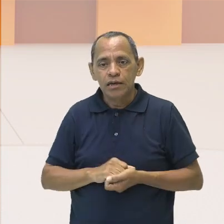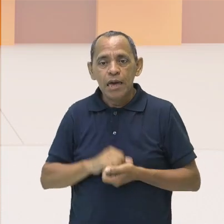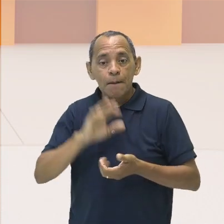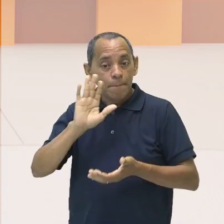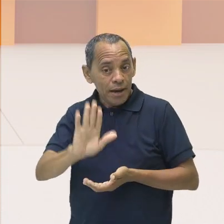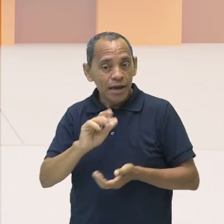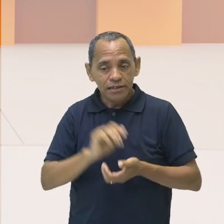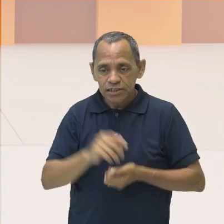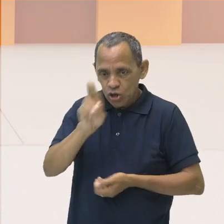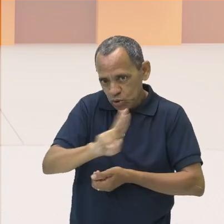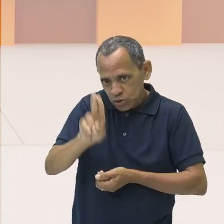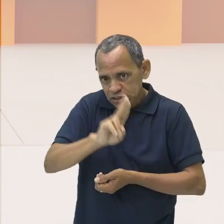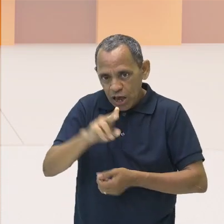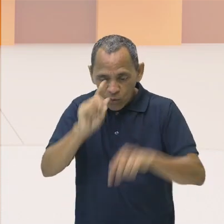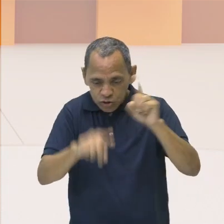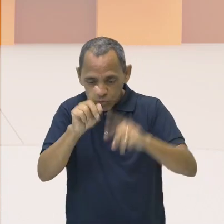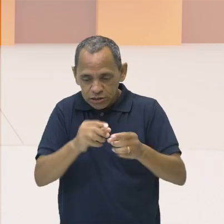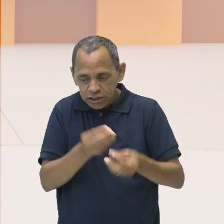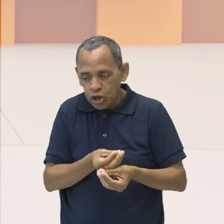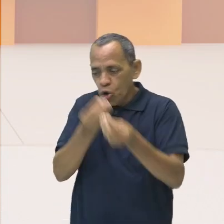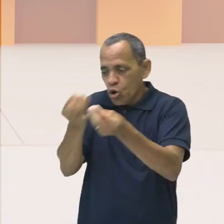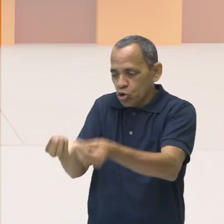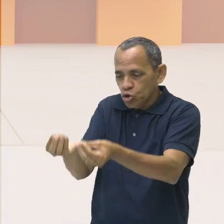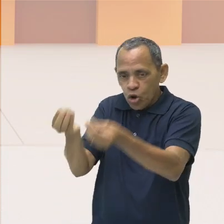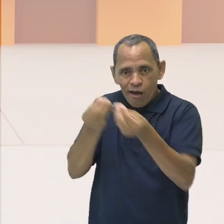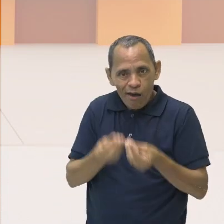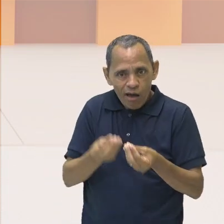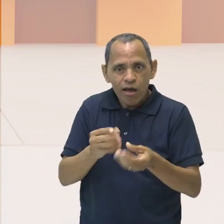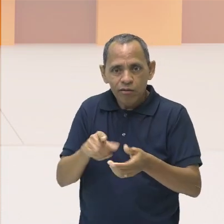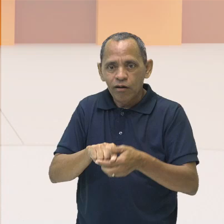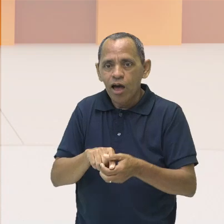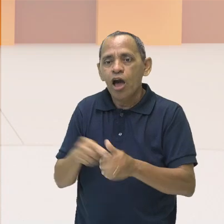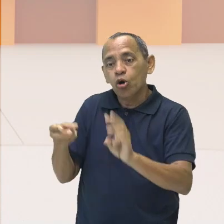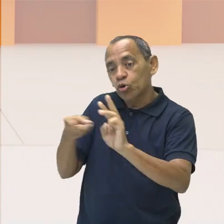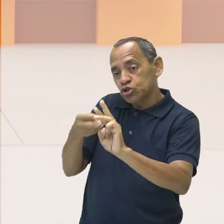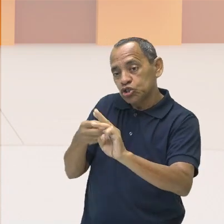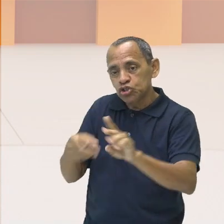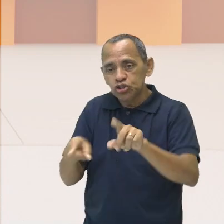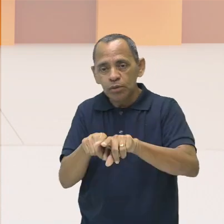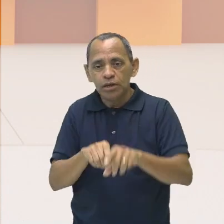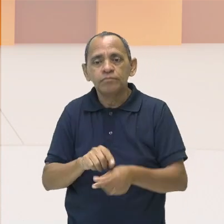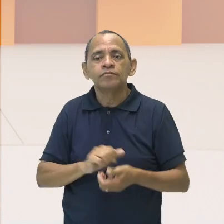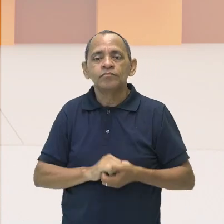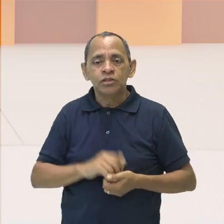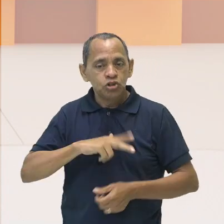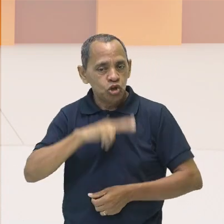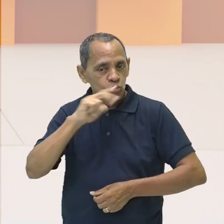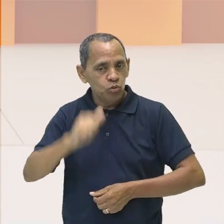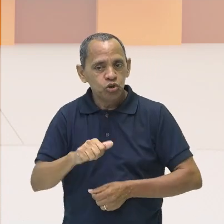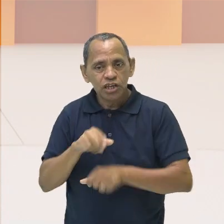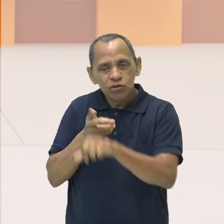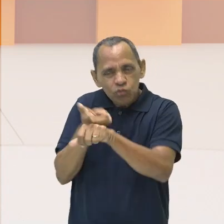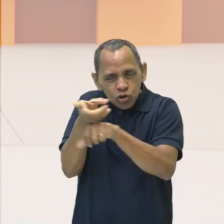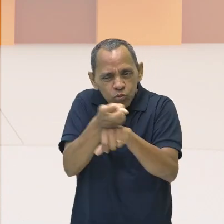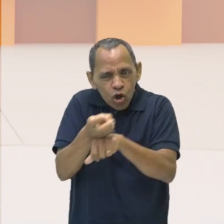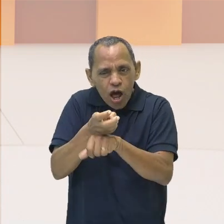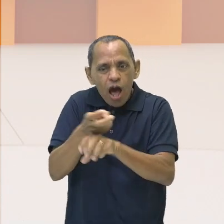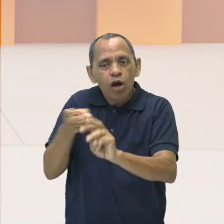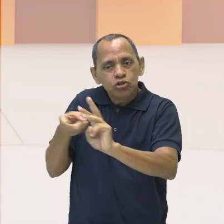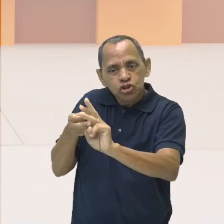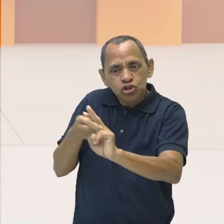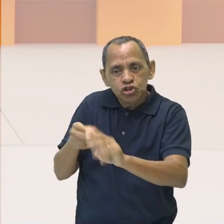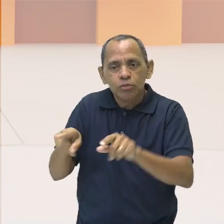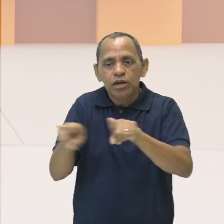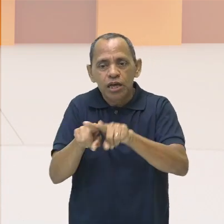indígenas e os portugueses. E nesse momento, né, os portugueses eles vão explorar os indígenas, vão trazer produtos